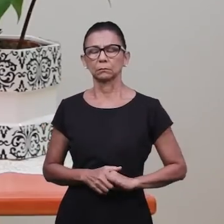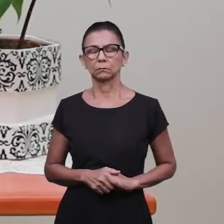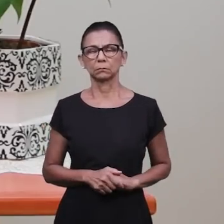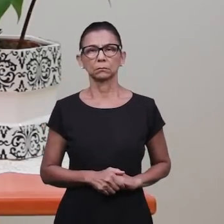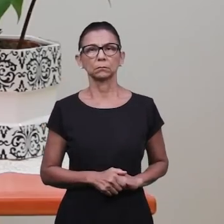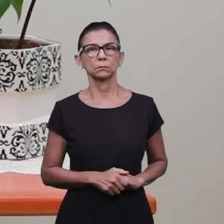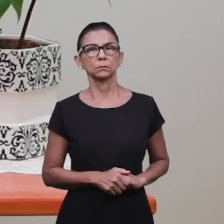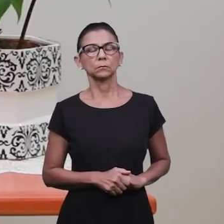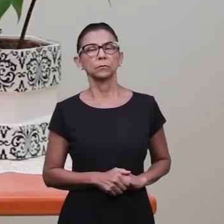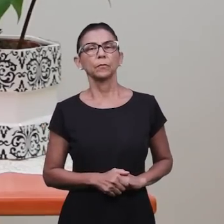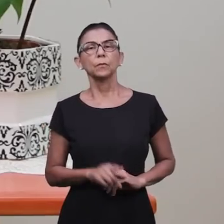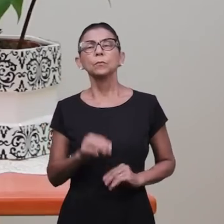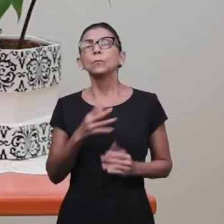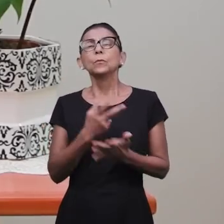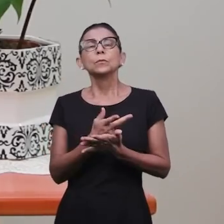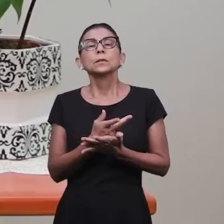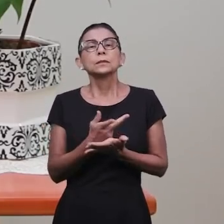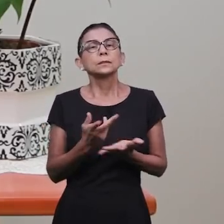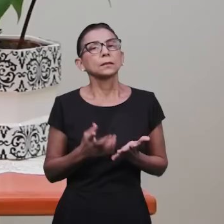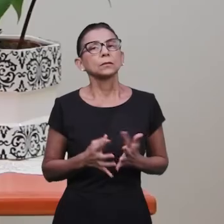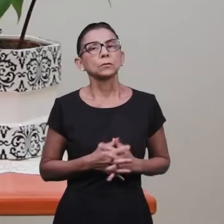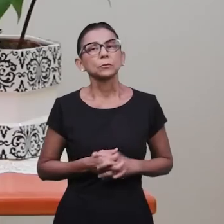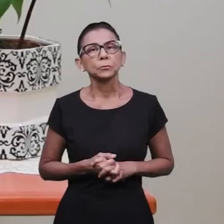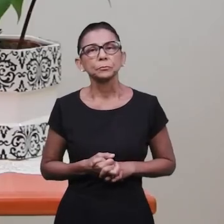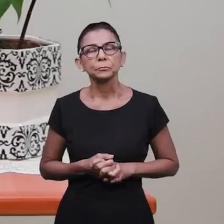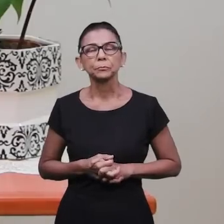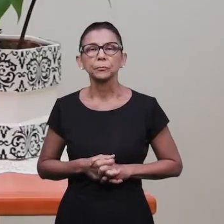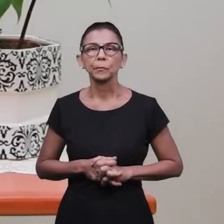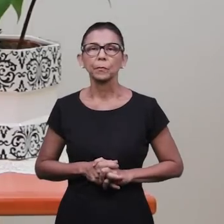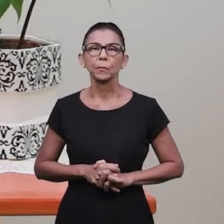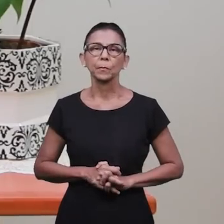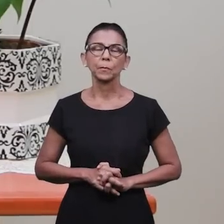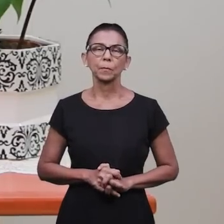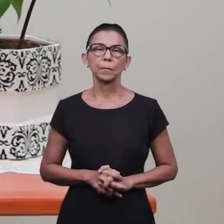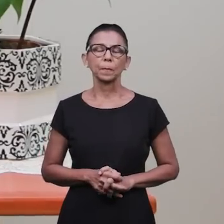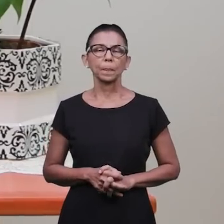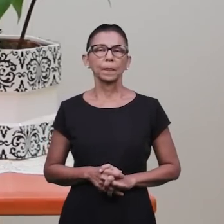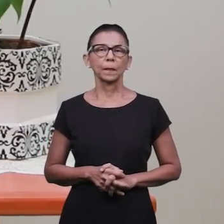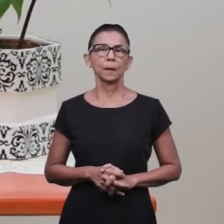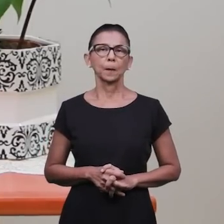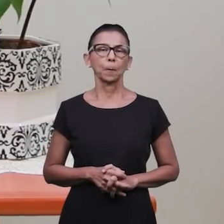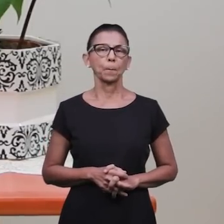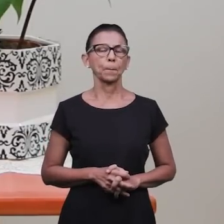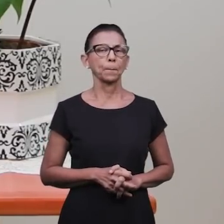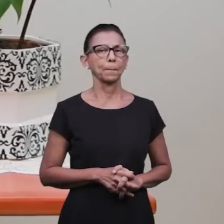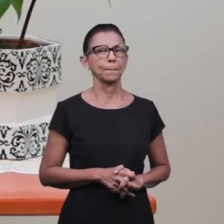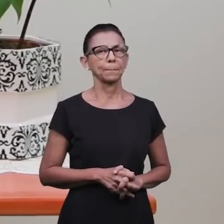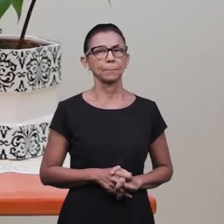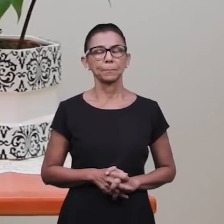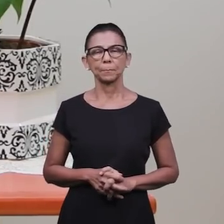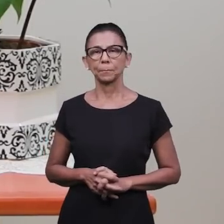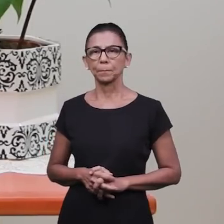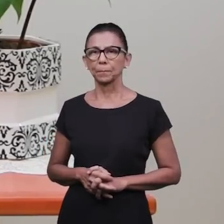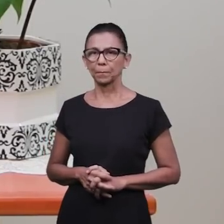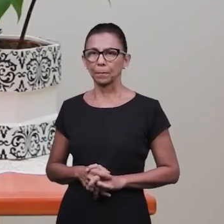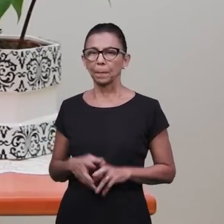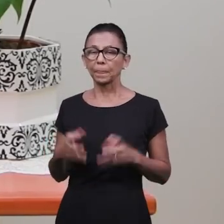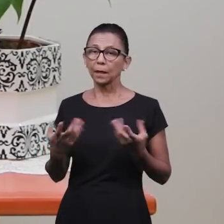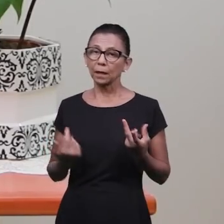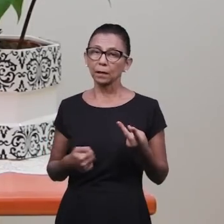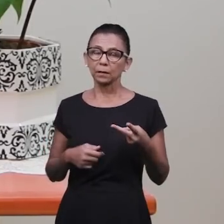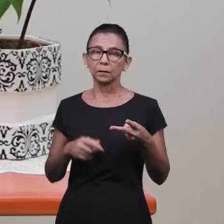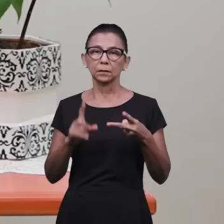situação da mente. Então, o que, que está acontecendo? Existe o Evangelho, que é